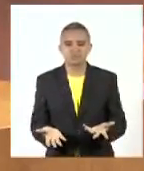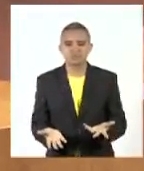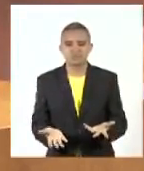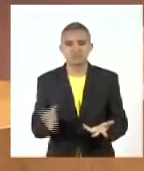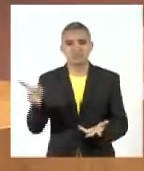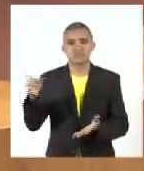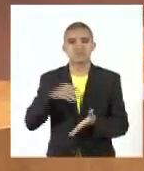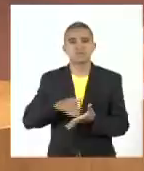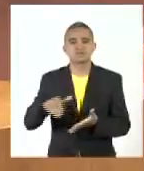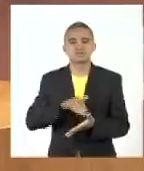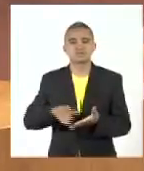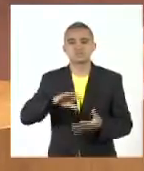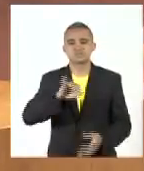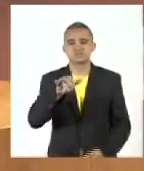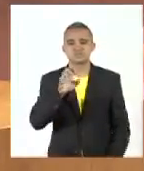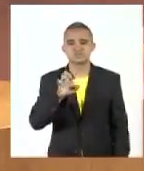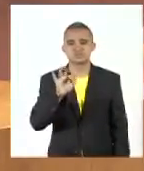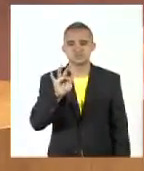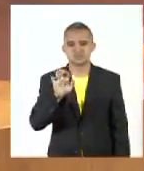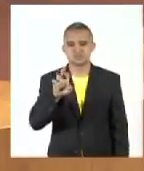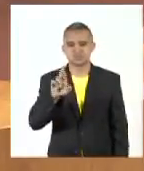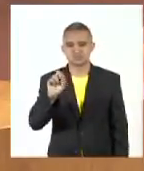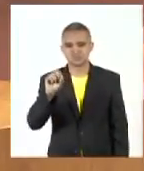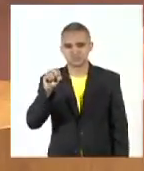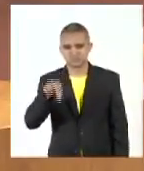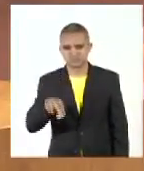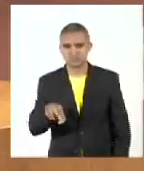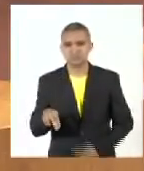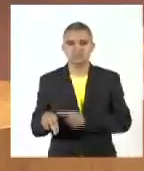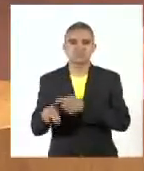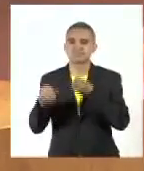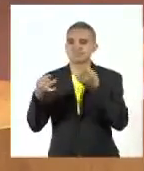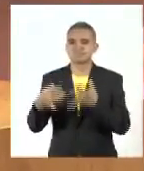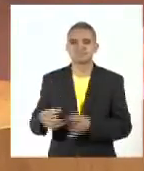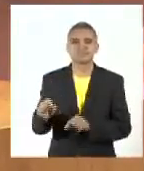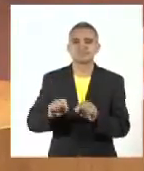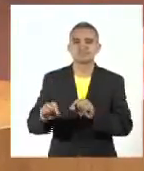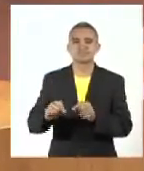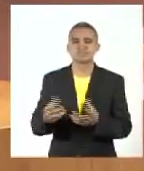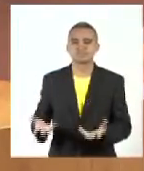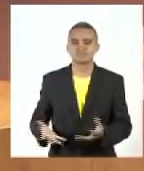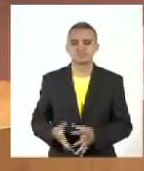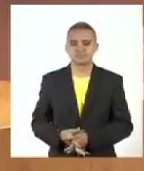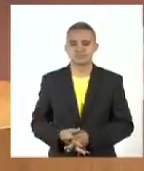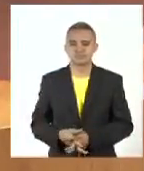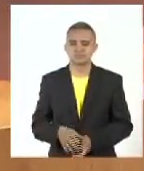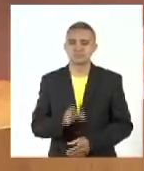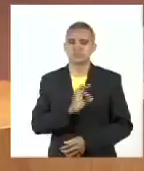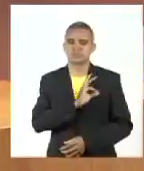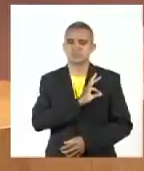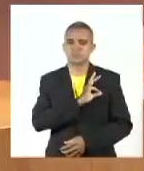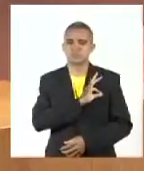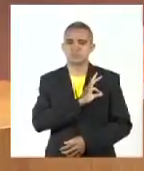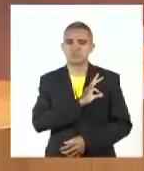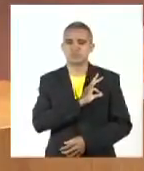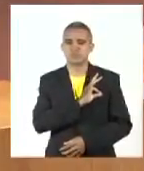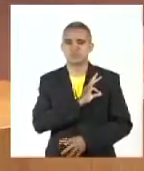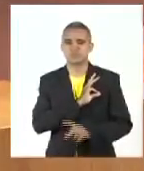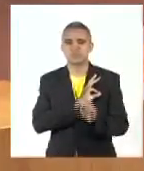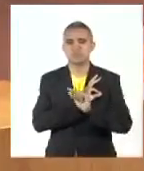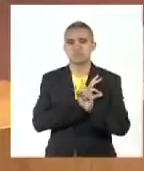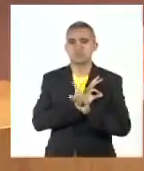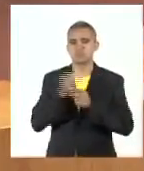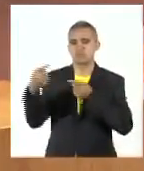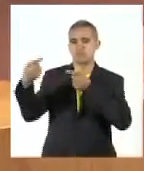secretário Jefferson Portela vem falar que polícia que não combate corrupto não